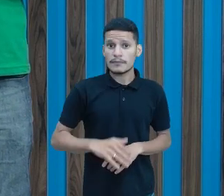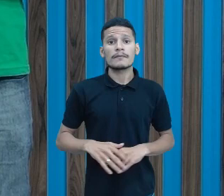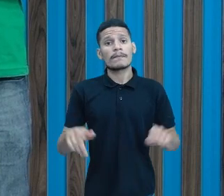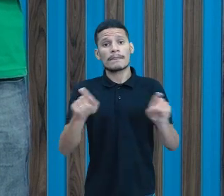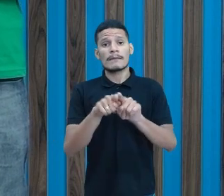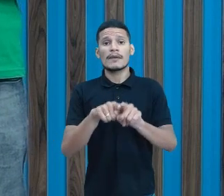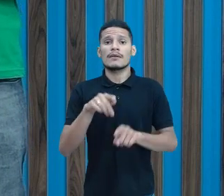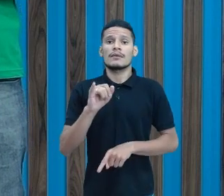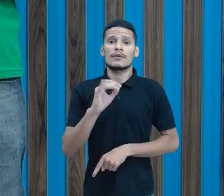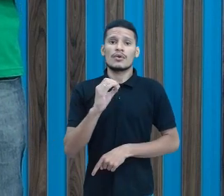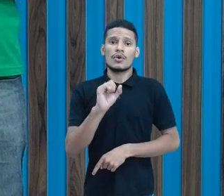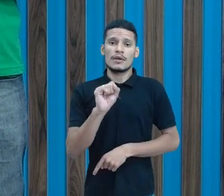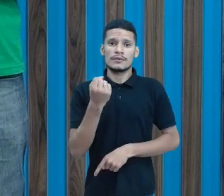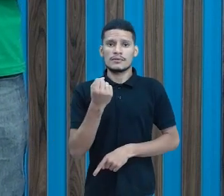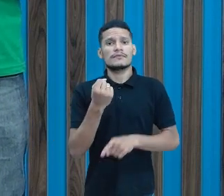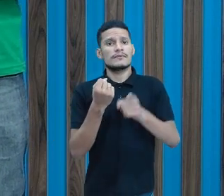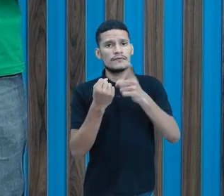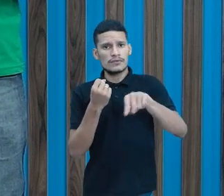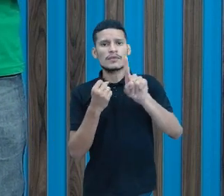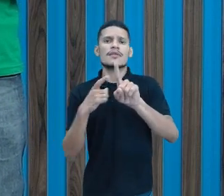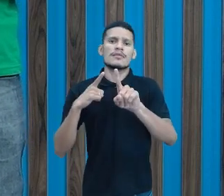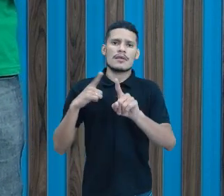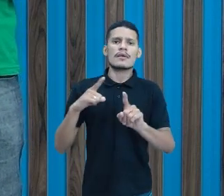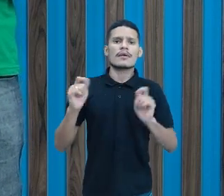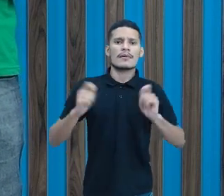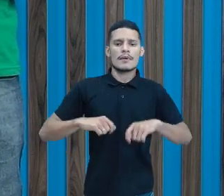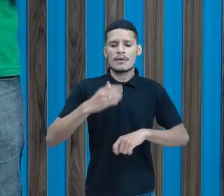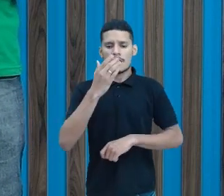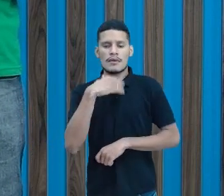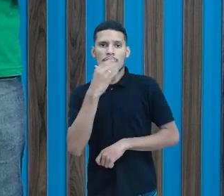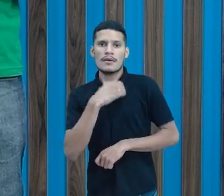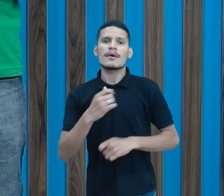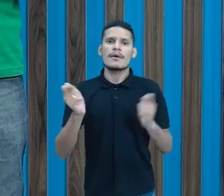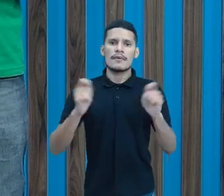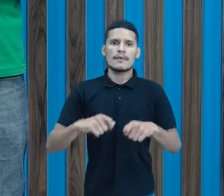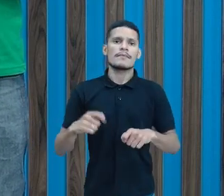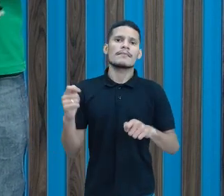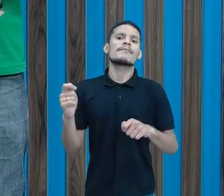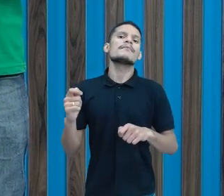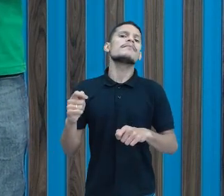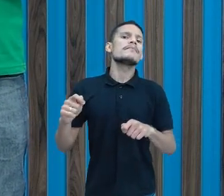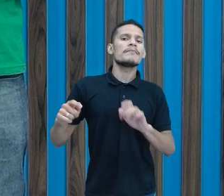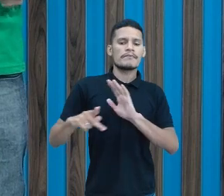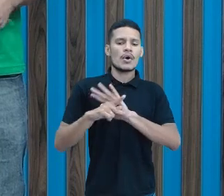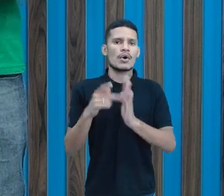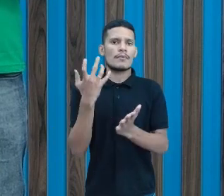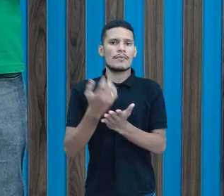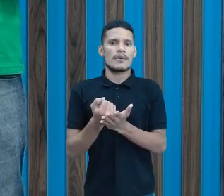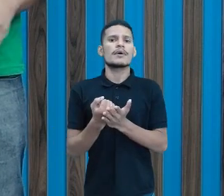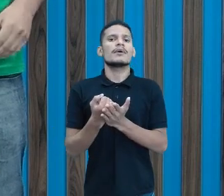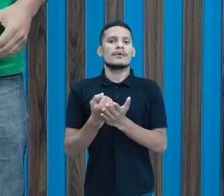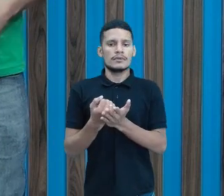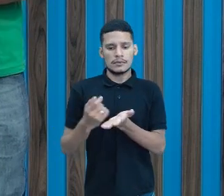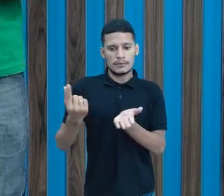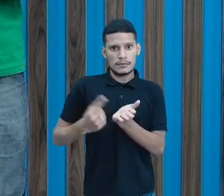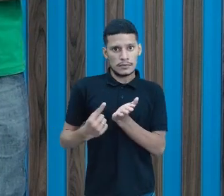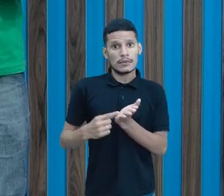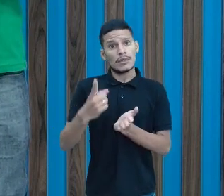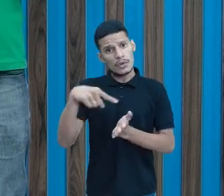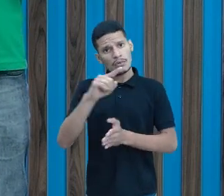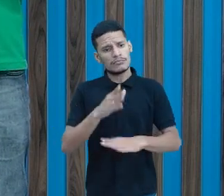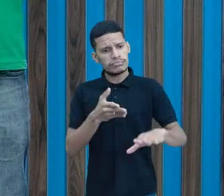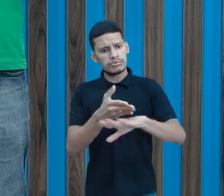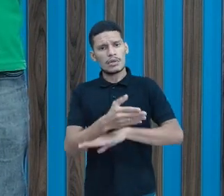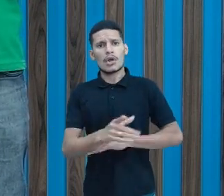do iOS, tá? Para quem tem um outro sistema do iOS, pode baixar também um aplicativo e pode ir direto na loja, como eu falei para vocês.